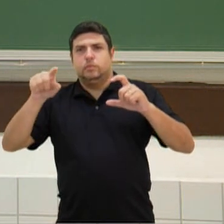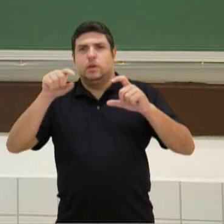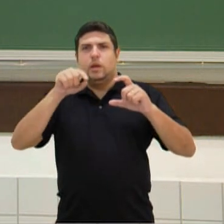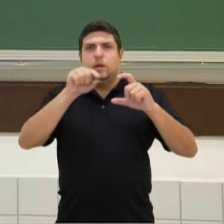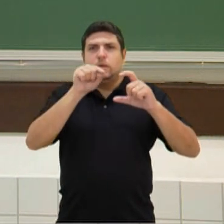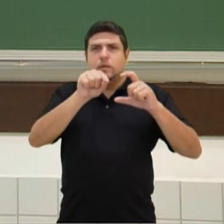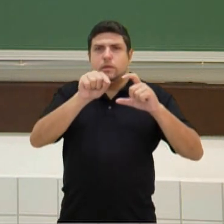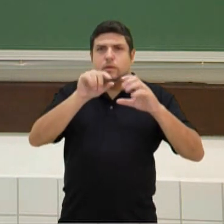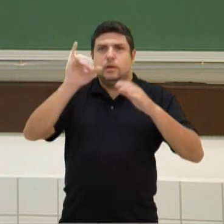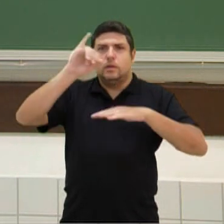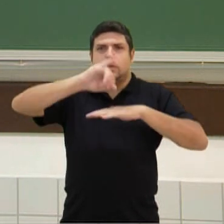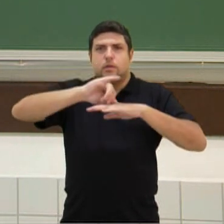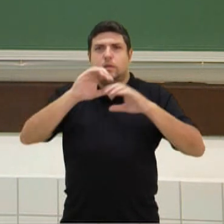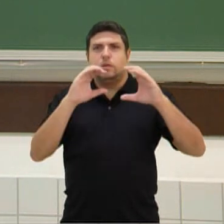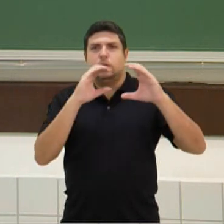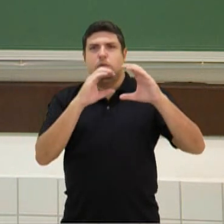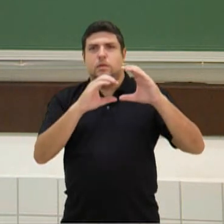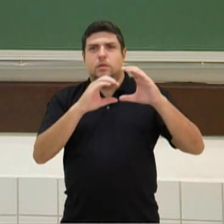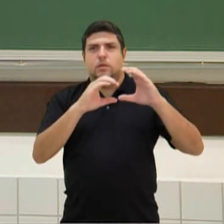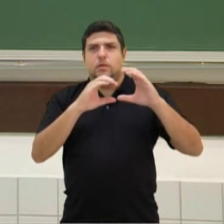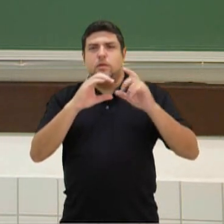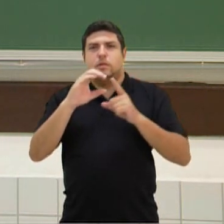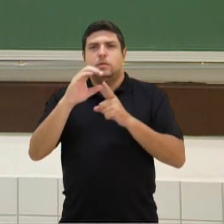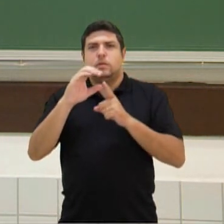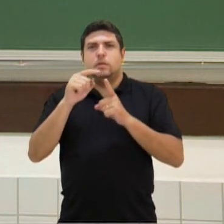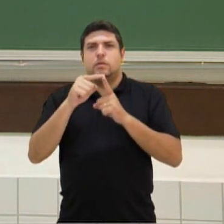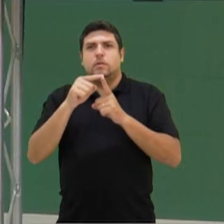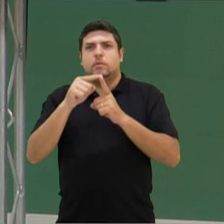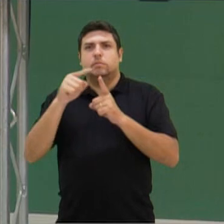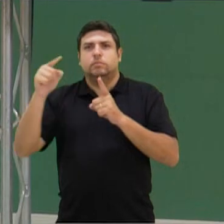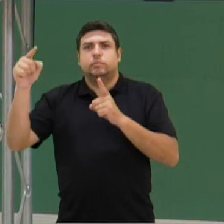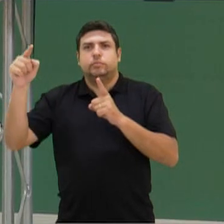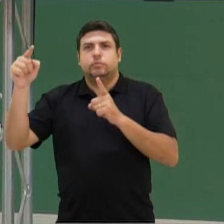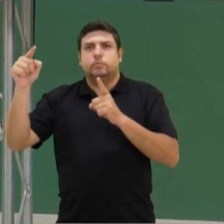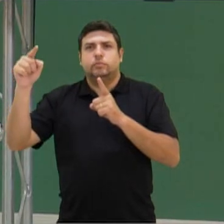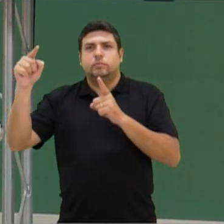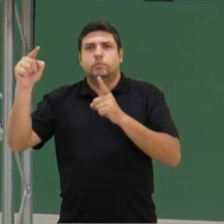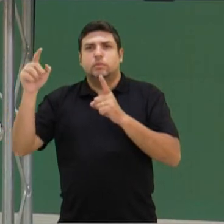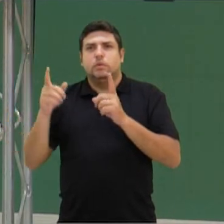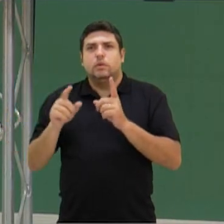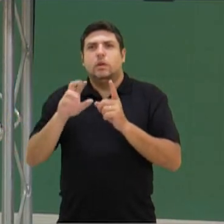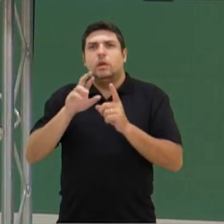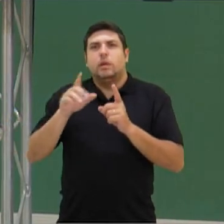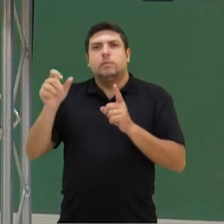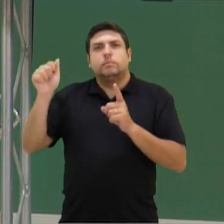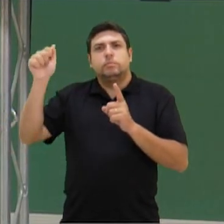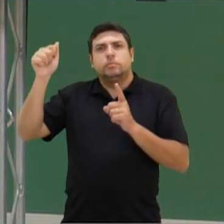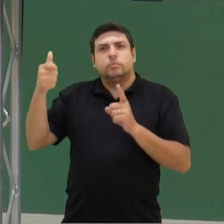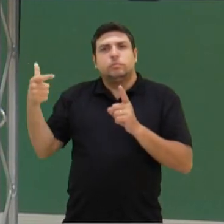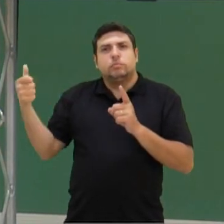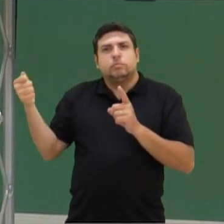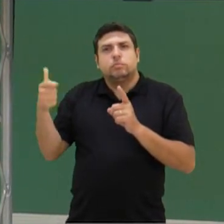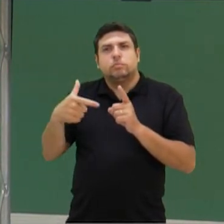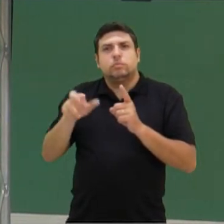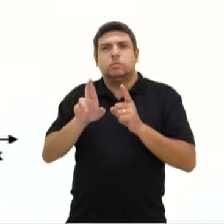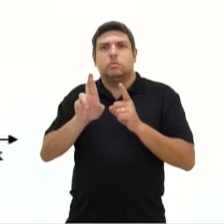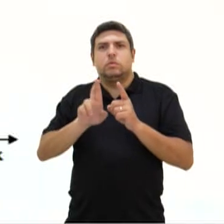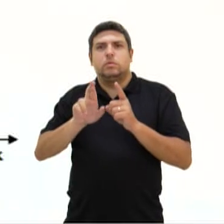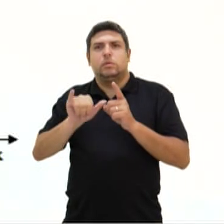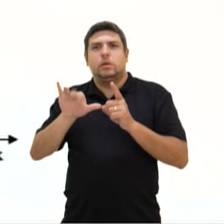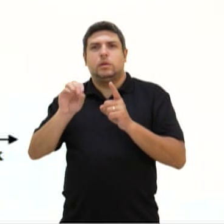a distância entre eles é menor do que o raio. Essa é uma situação. Segunda situação,